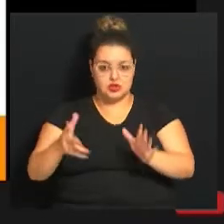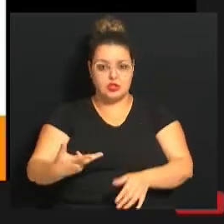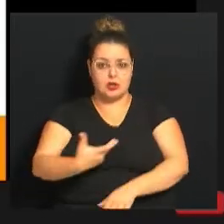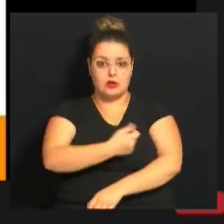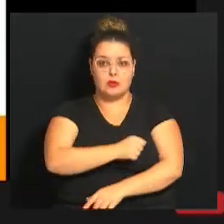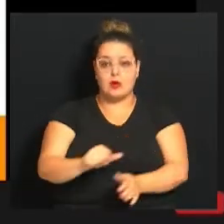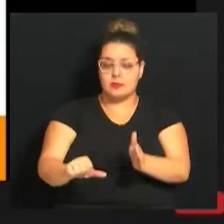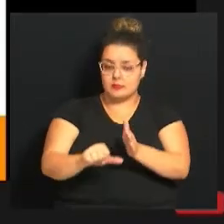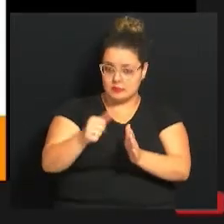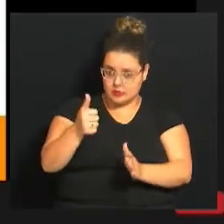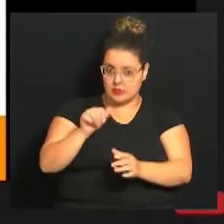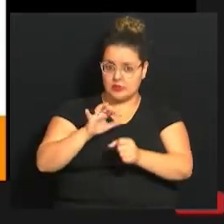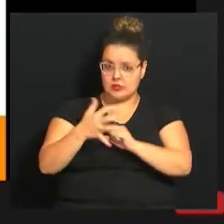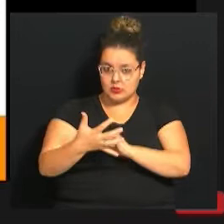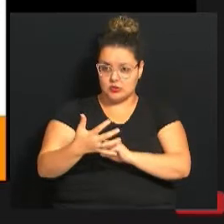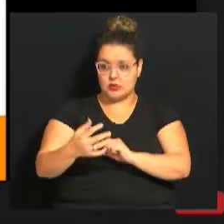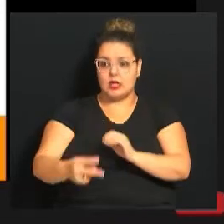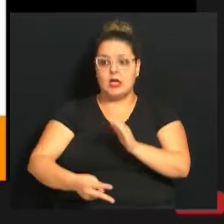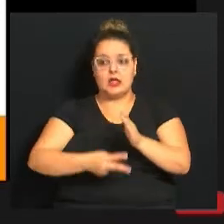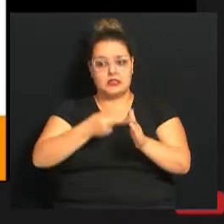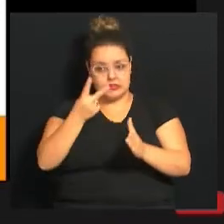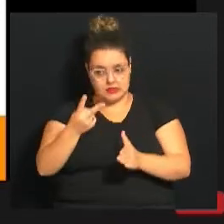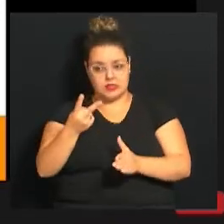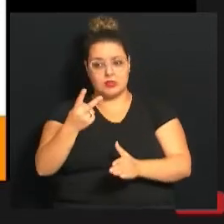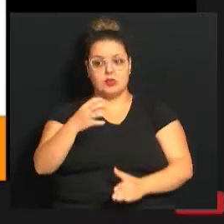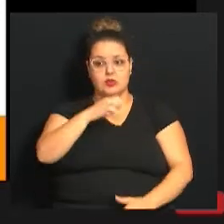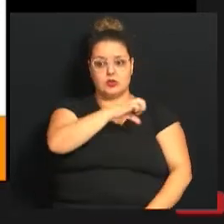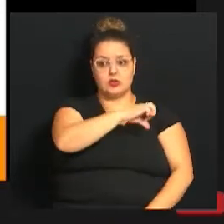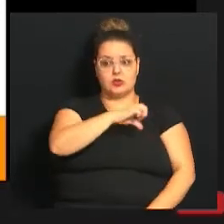dose. A segunda dose,